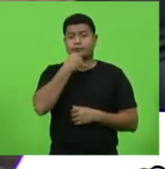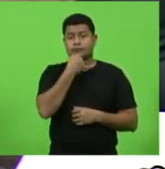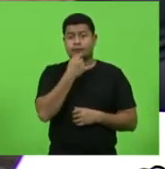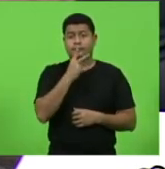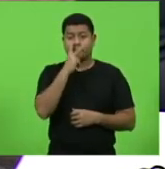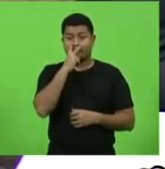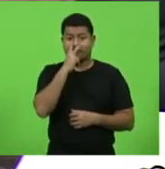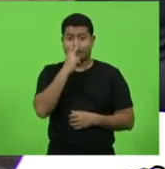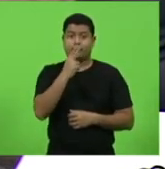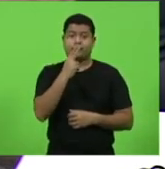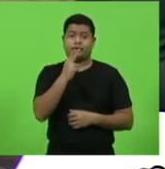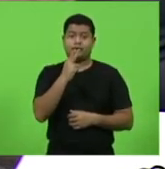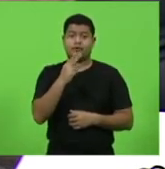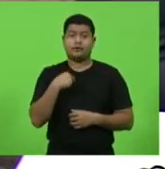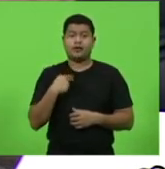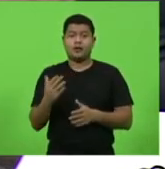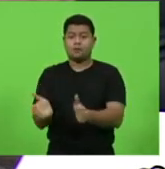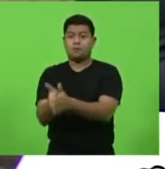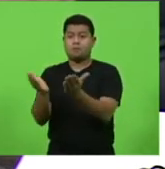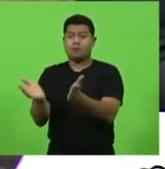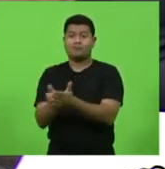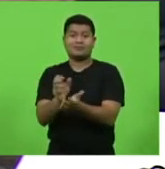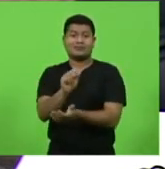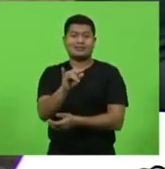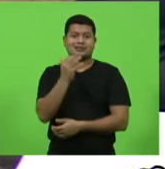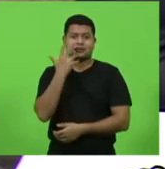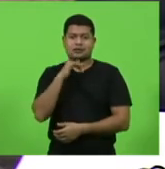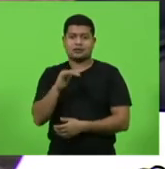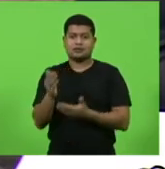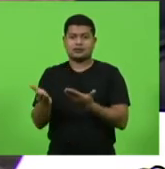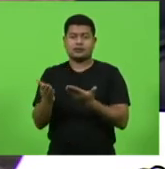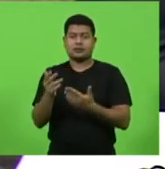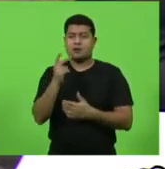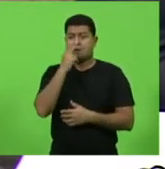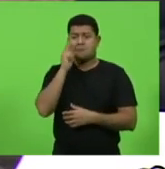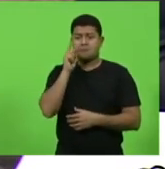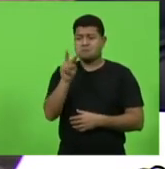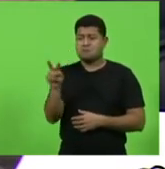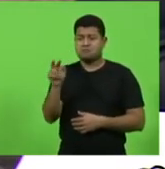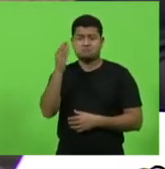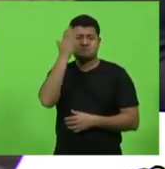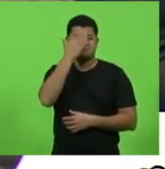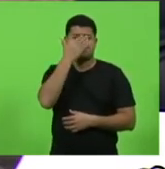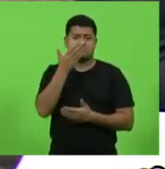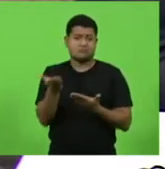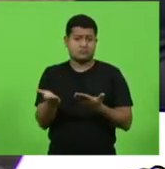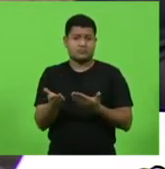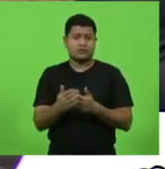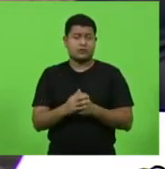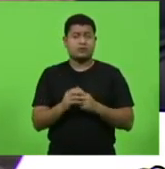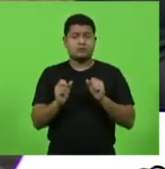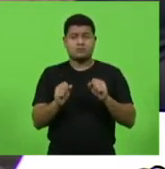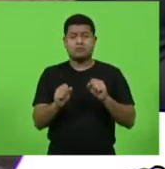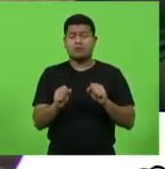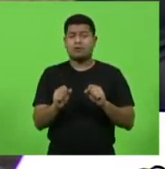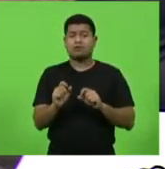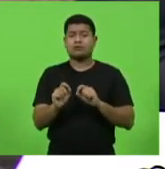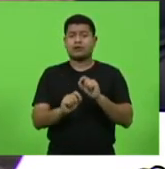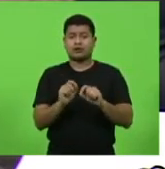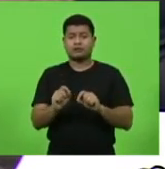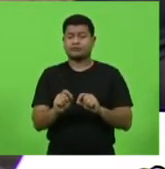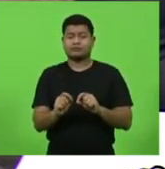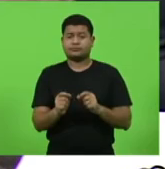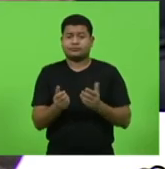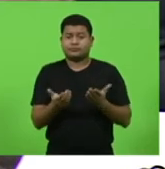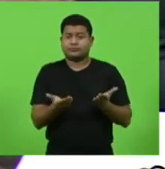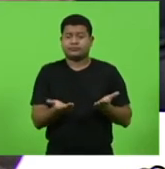que pobre, se for criança, nesse país é invisível. Pode ficar refém de qualquer um,